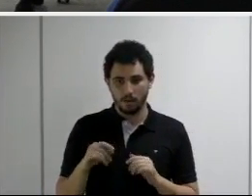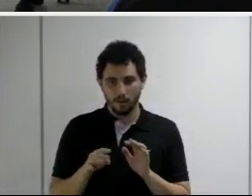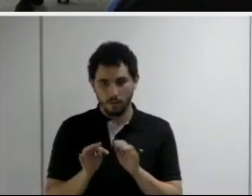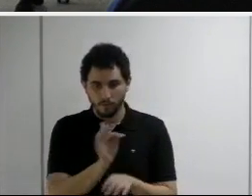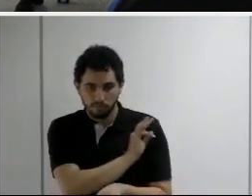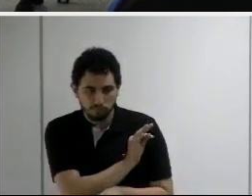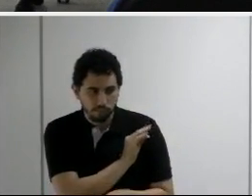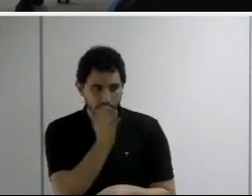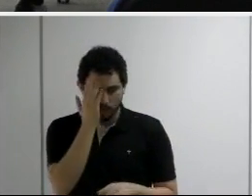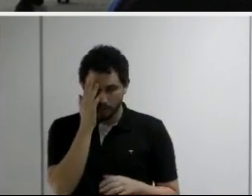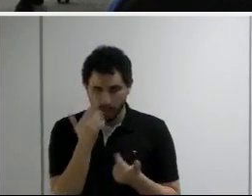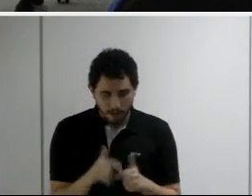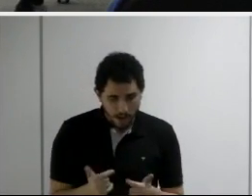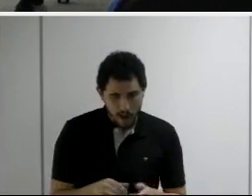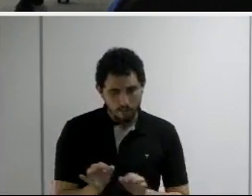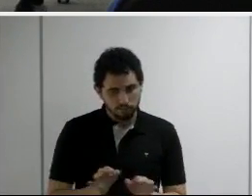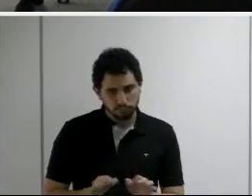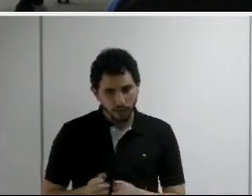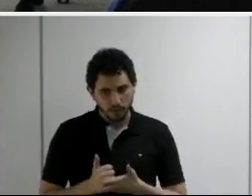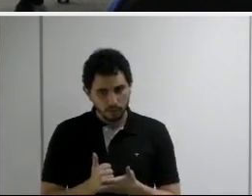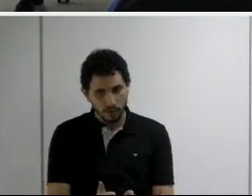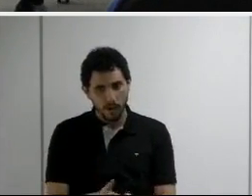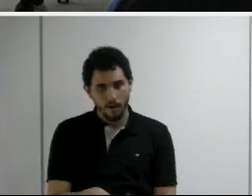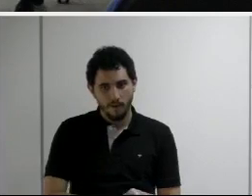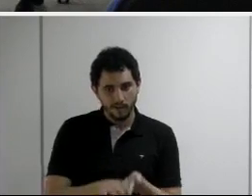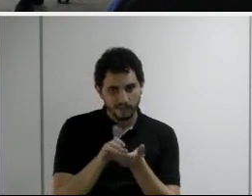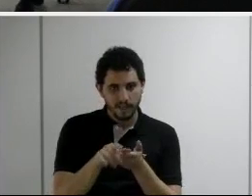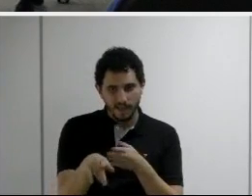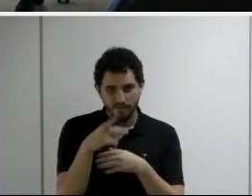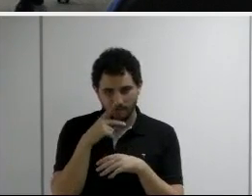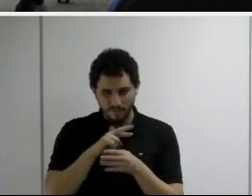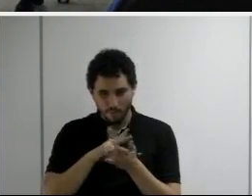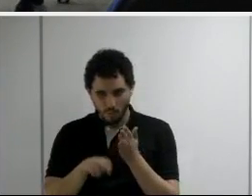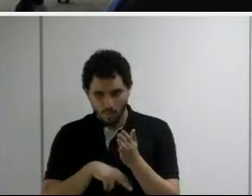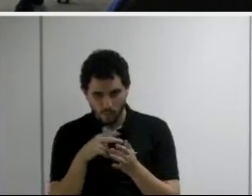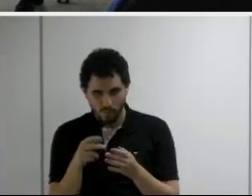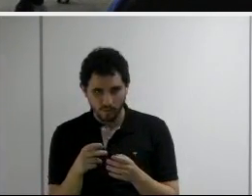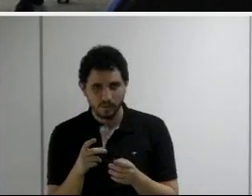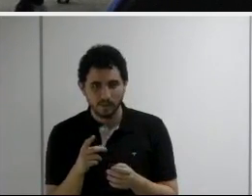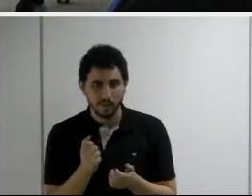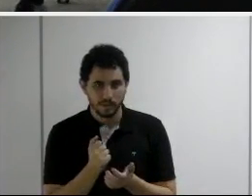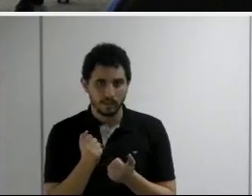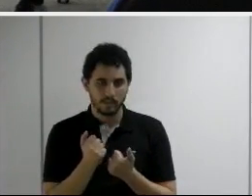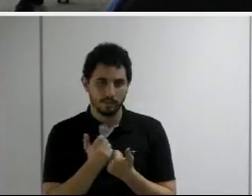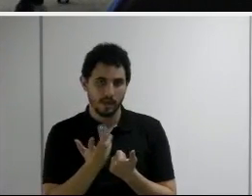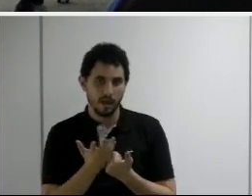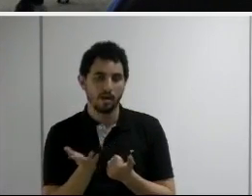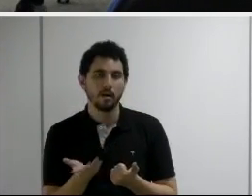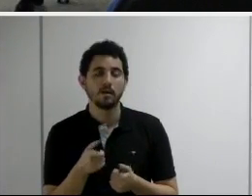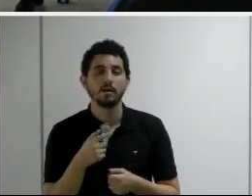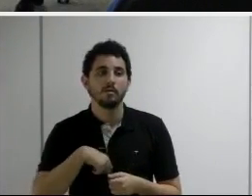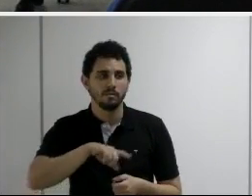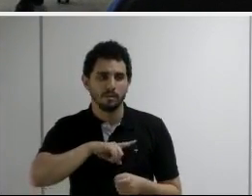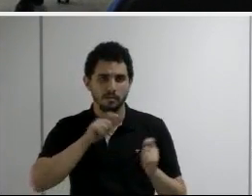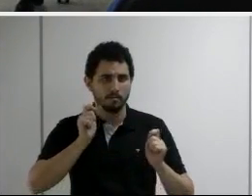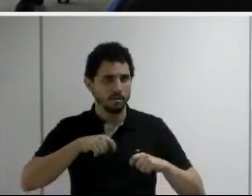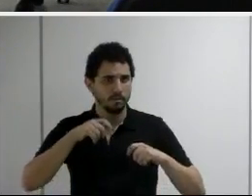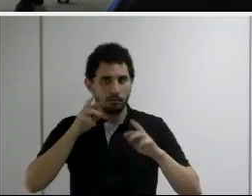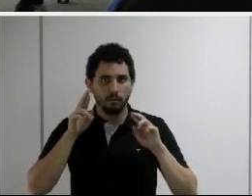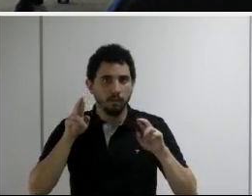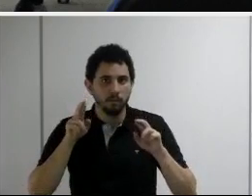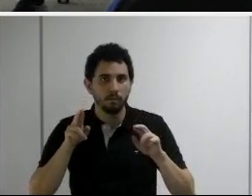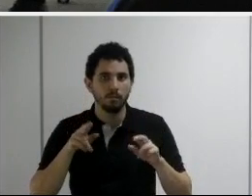souber trabalhar isso, for assessorada por esse conselho aí multidisciplinar que está sendo criado, multi-stakeholder, né, eu acho que a gente pode ter bastante esperança de